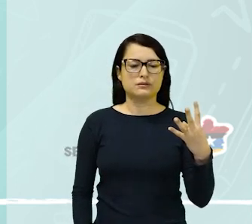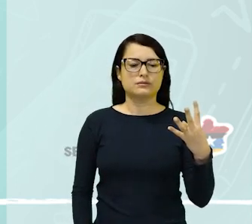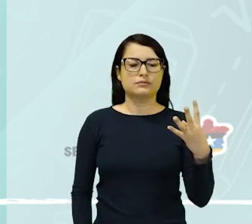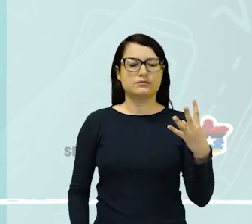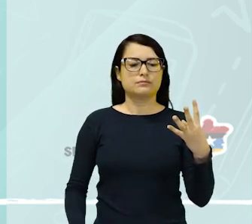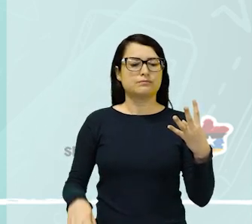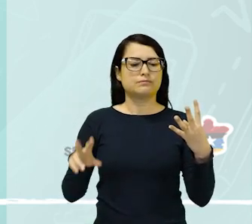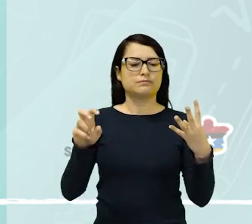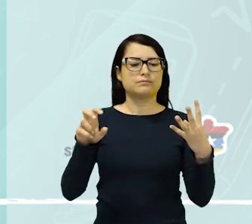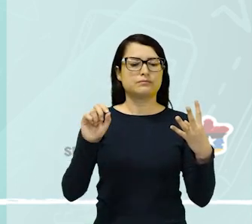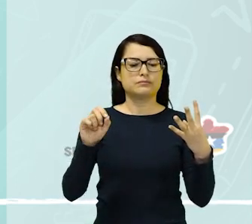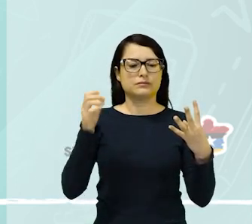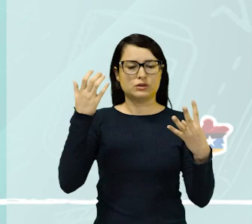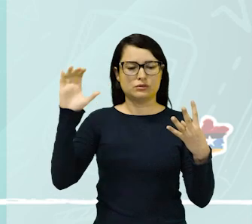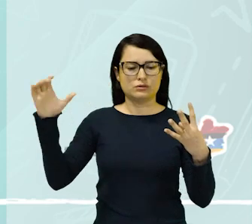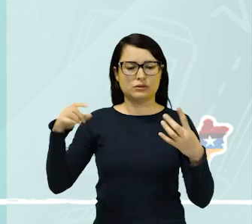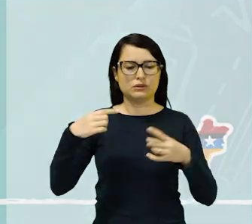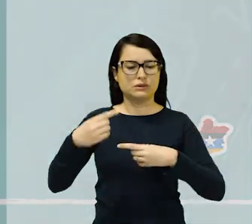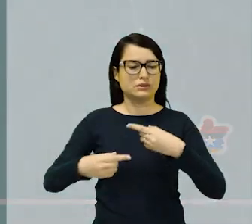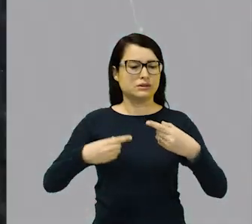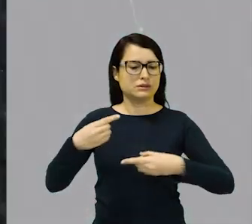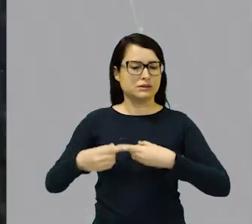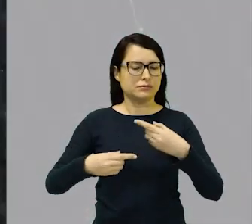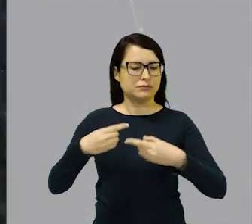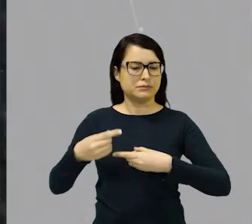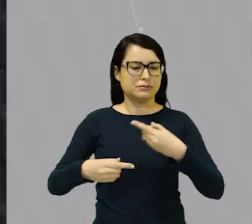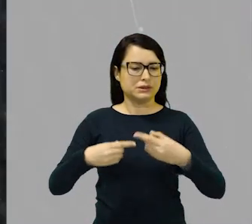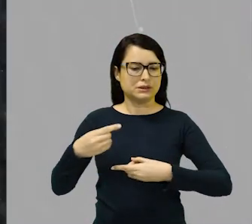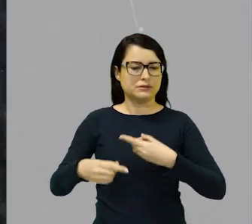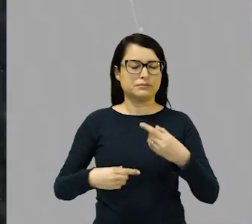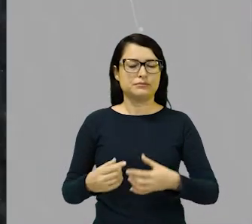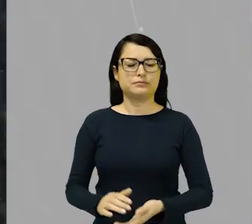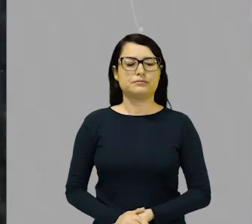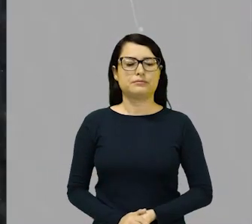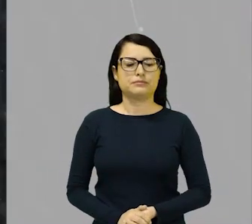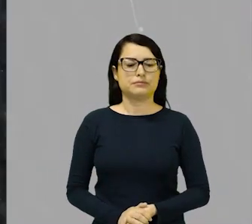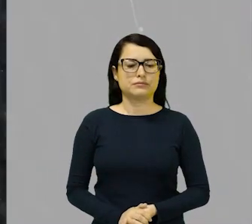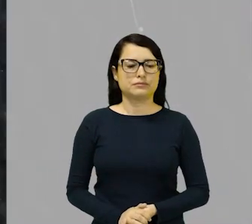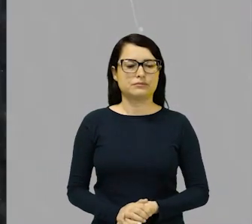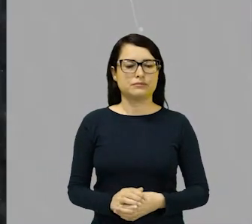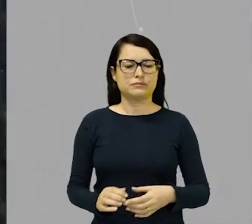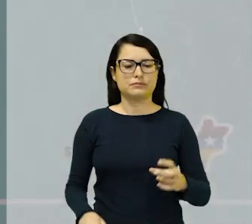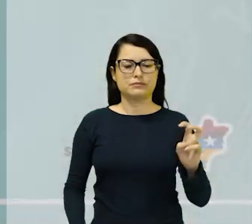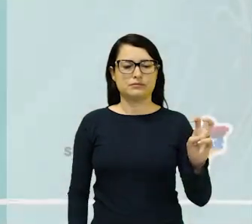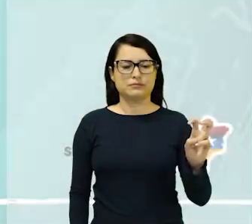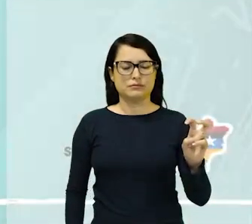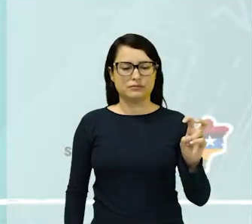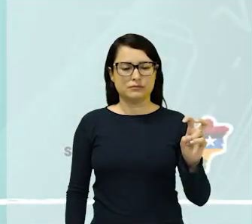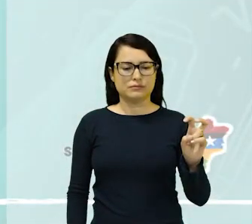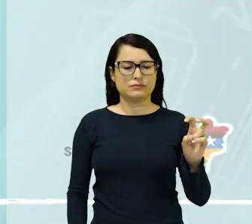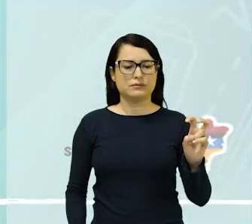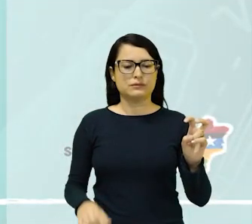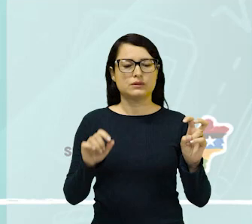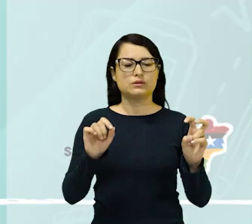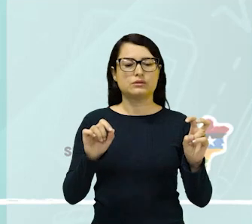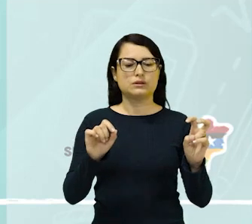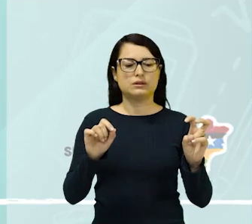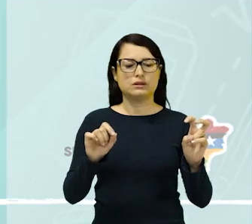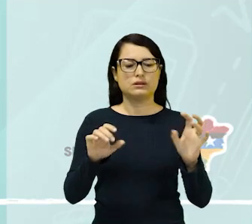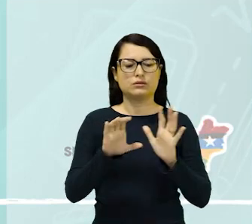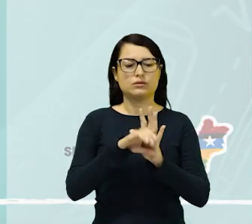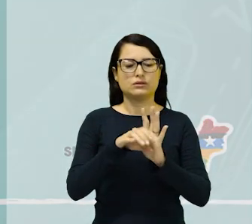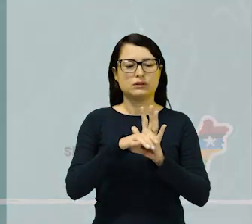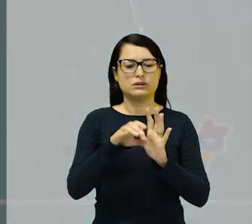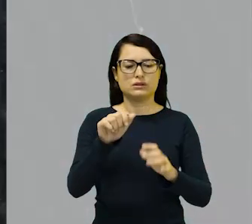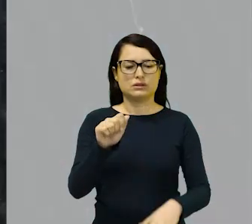tratar sobre o dinamismo da cultura. A cultura é dinâmica. Quinto tópico, vamos tratar sobre o conceito